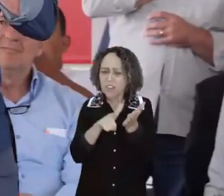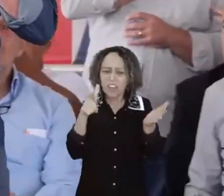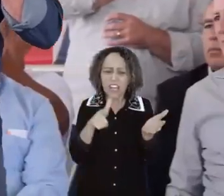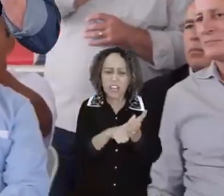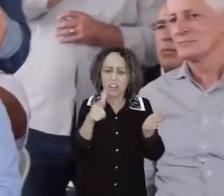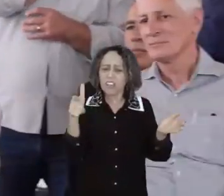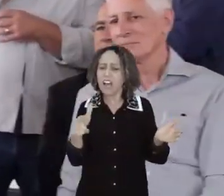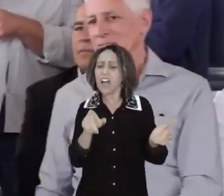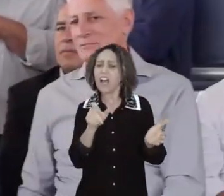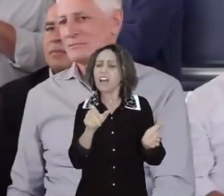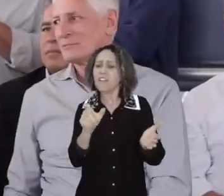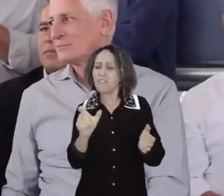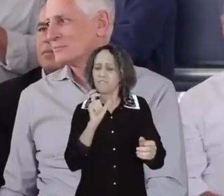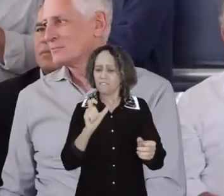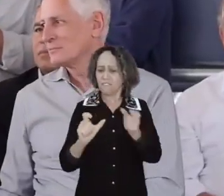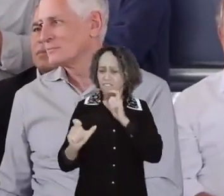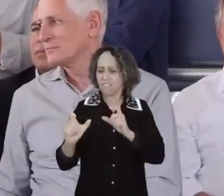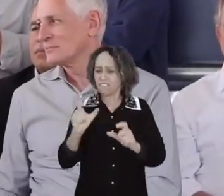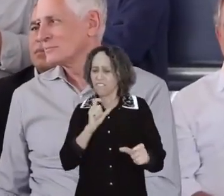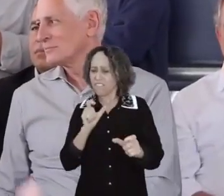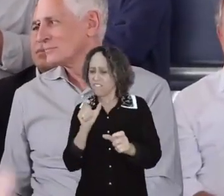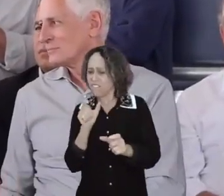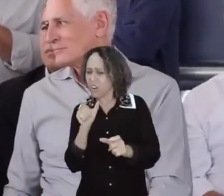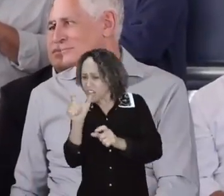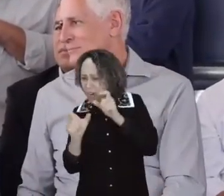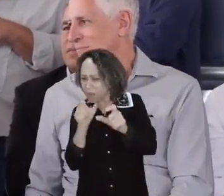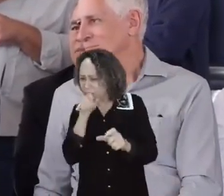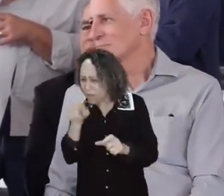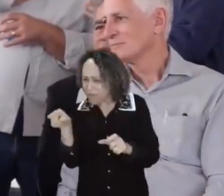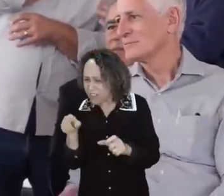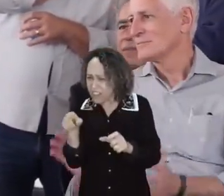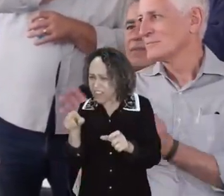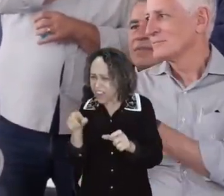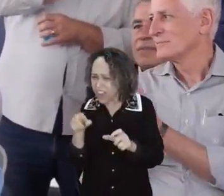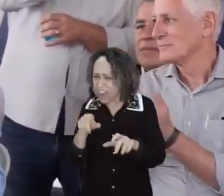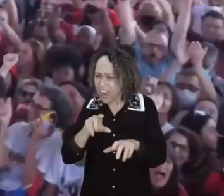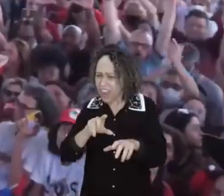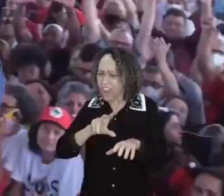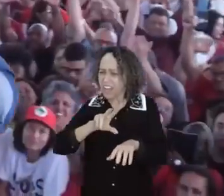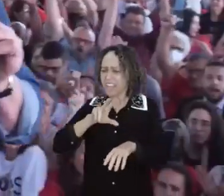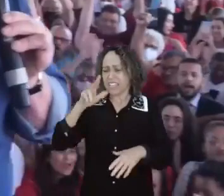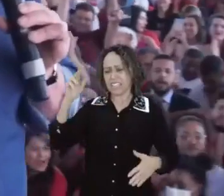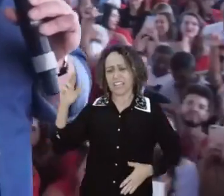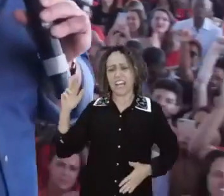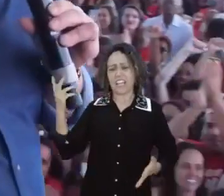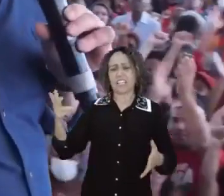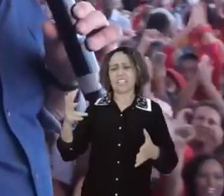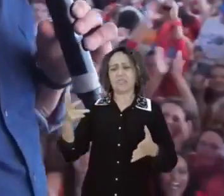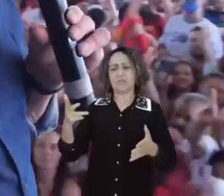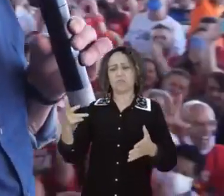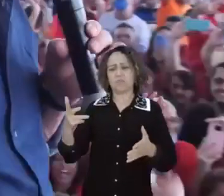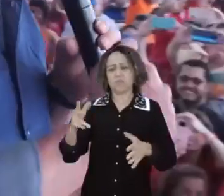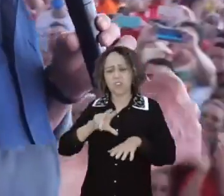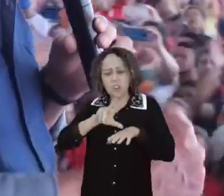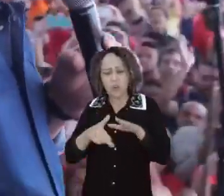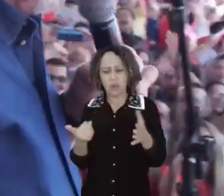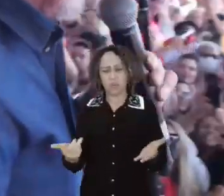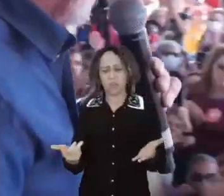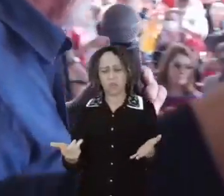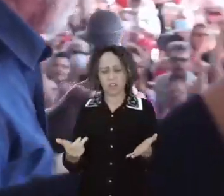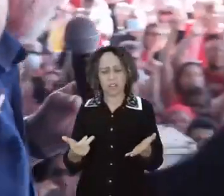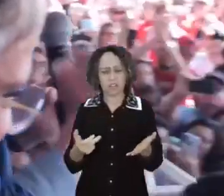fui eu, foi vocês que resistiram e vocês que acreditaram que era possível a gente dar a volta por